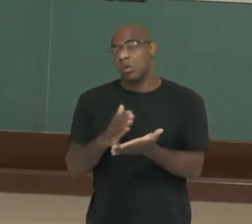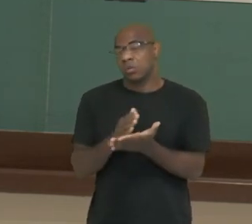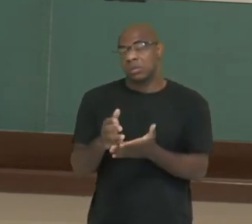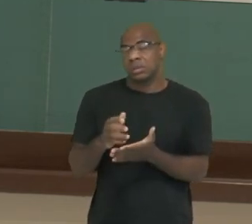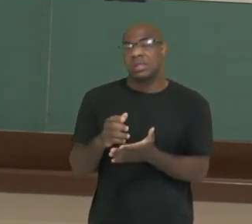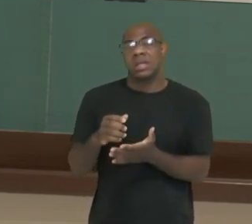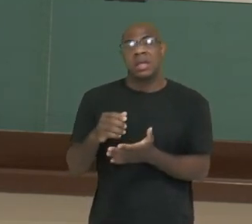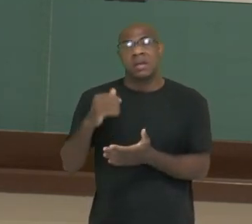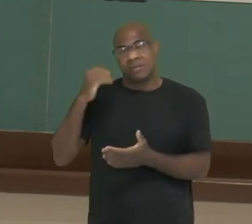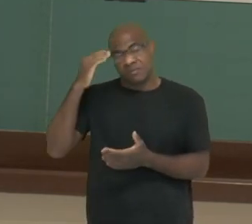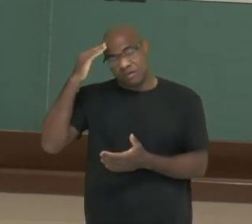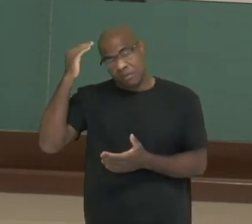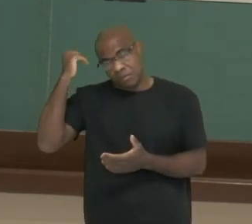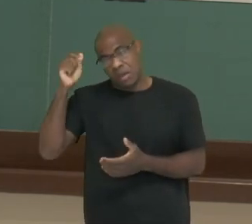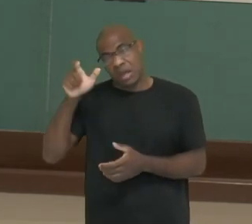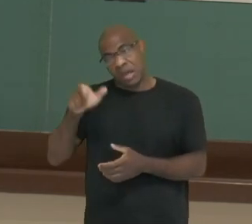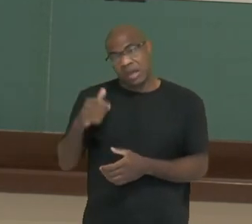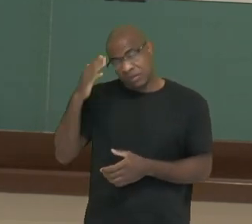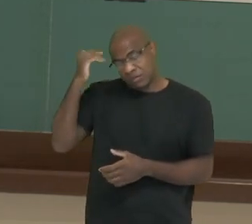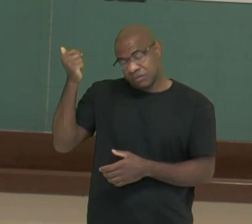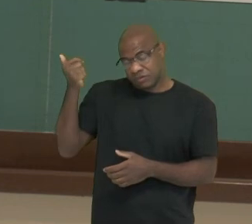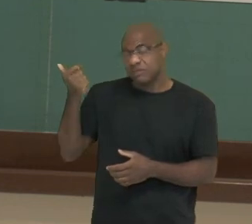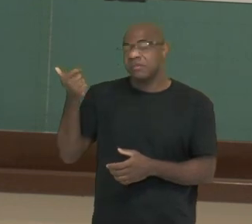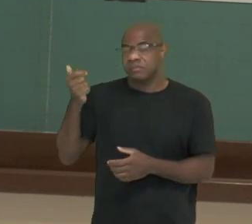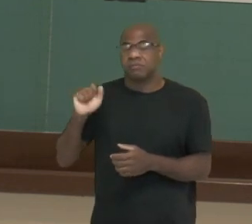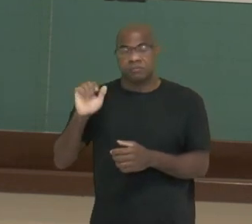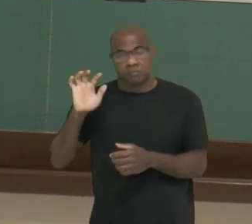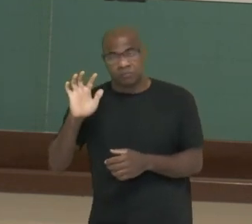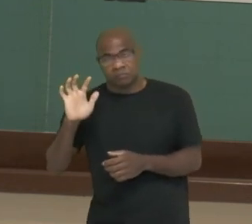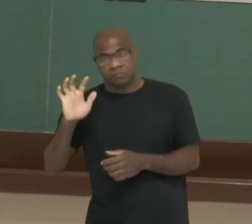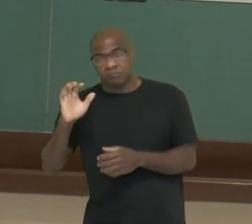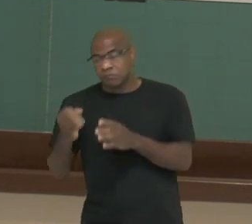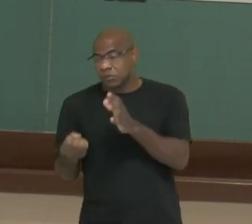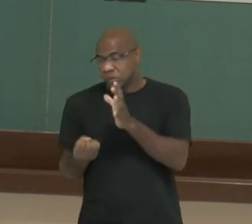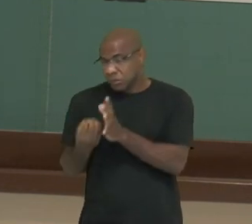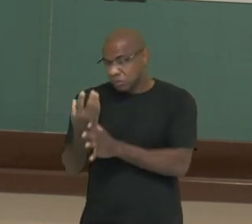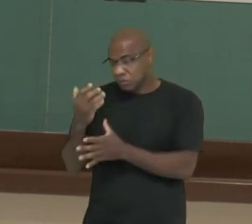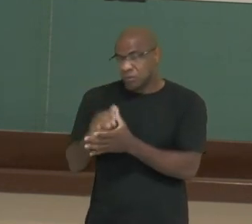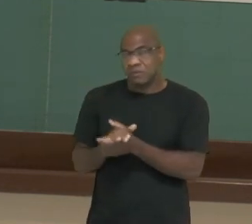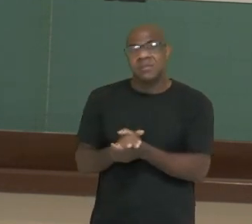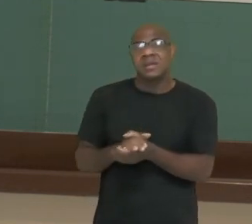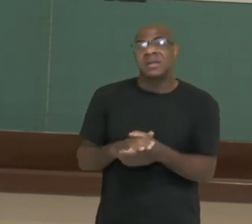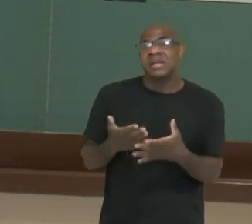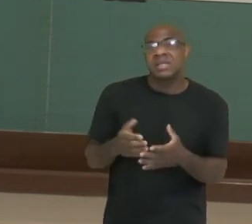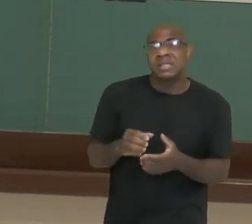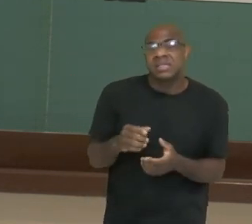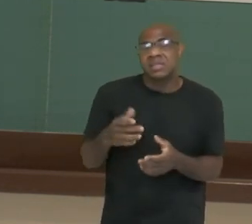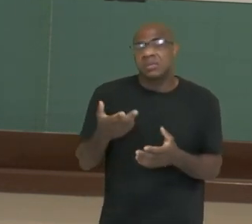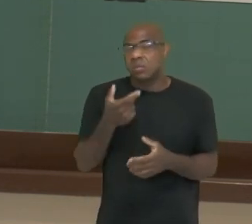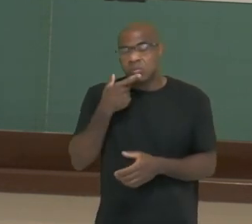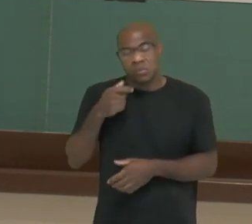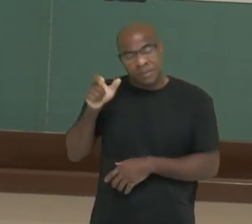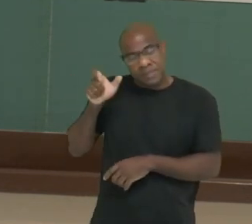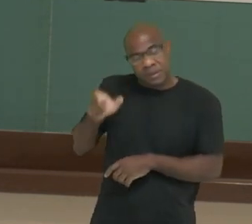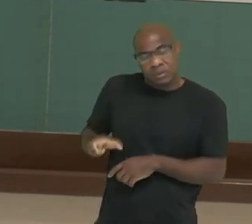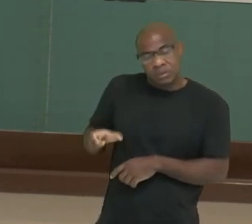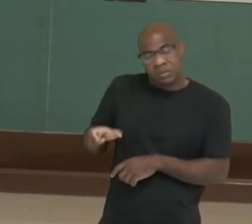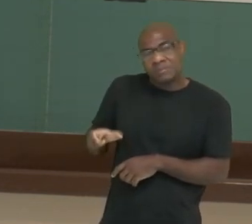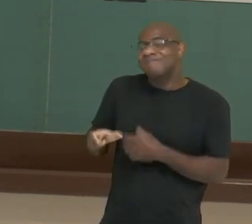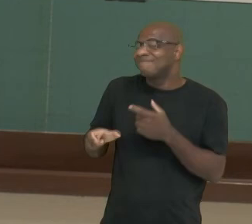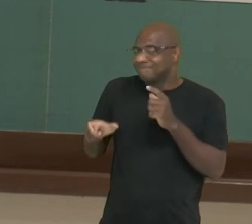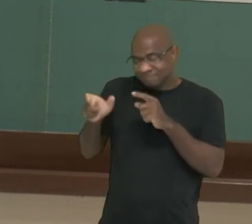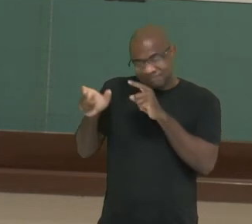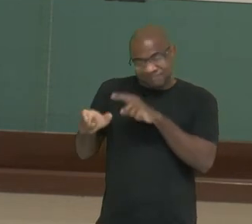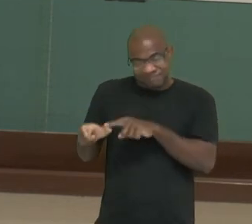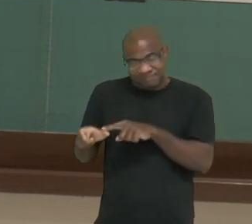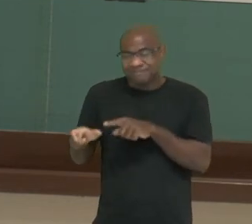ele cria essa técnica para o quê? Fazer com que o oprimido saia desse papel, desse lugar, né, de oprimido e tome o